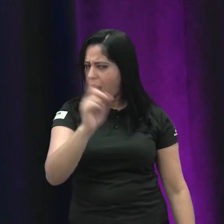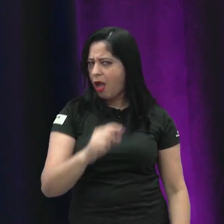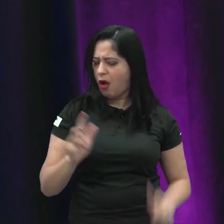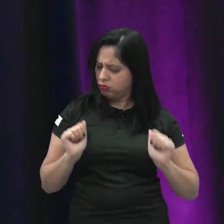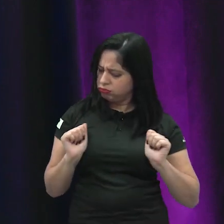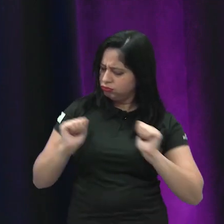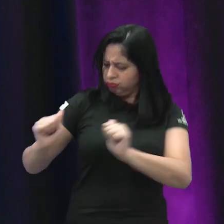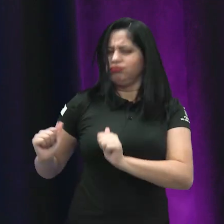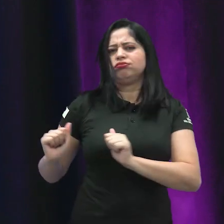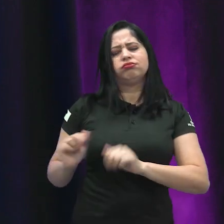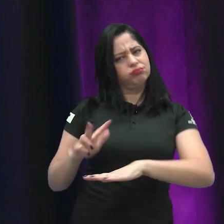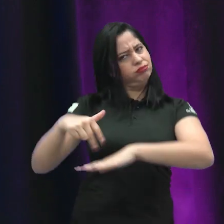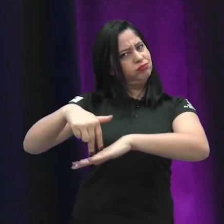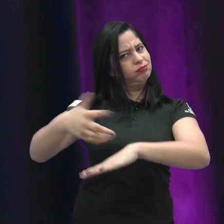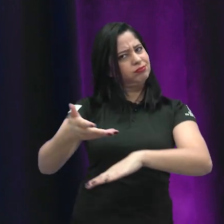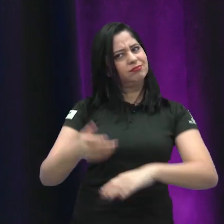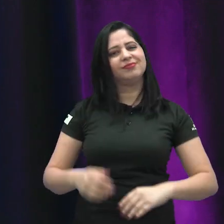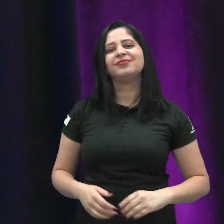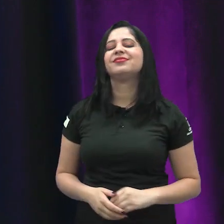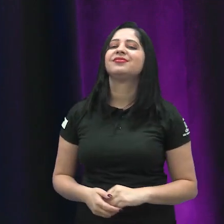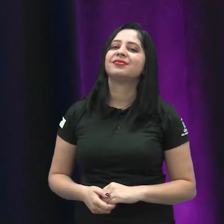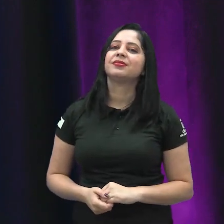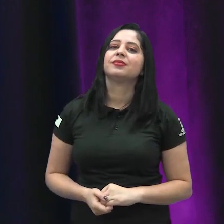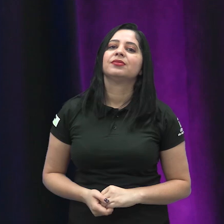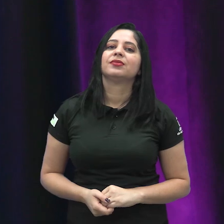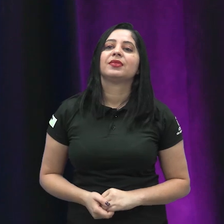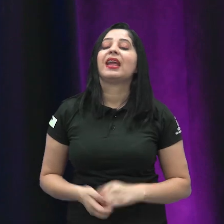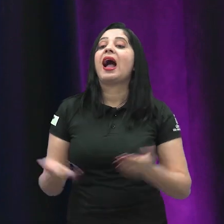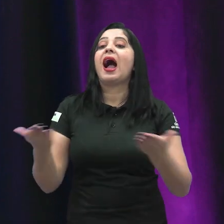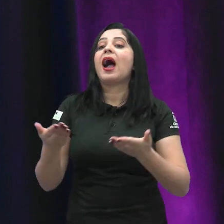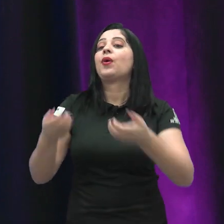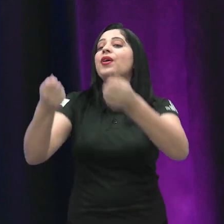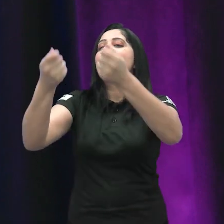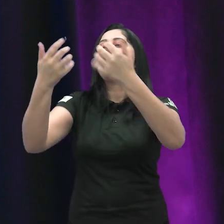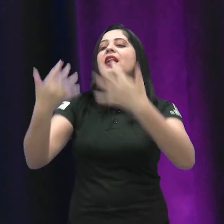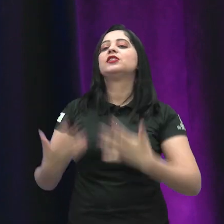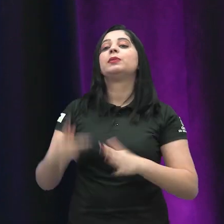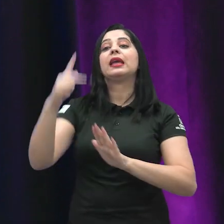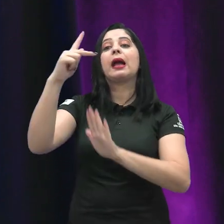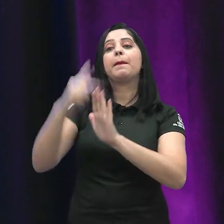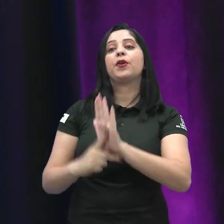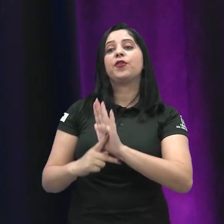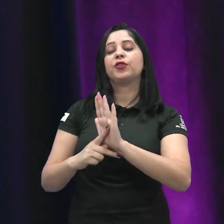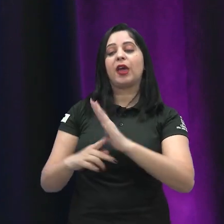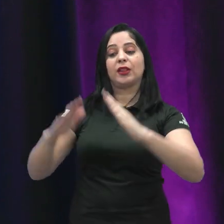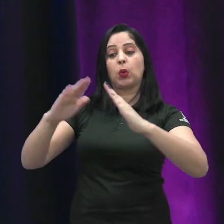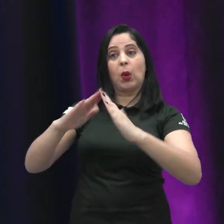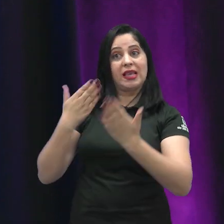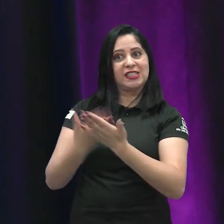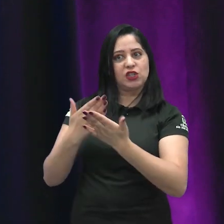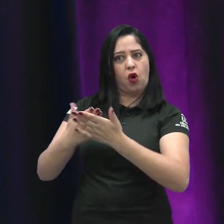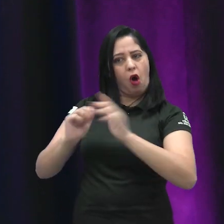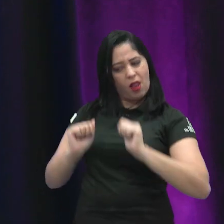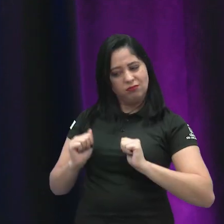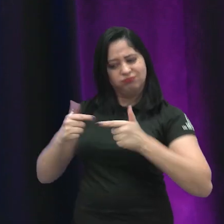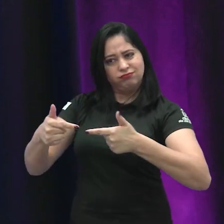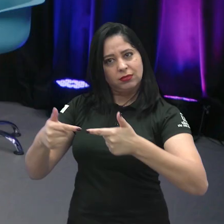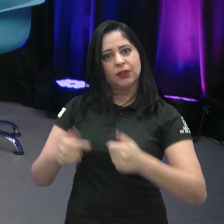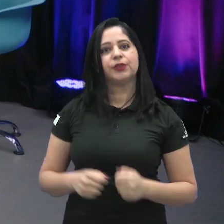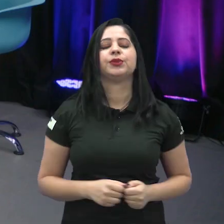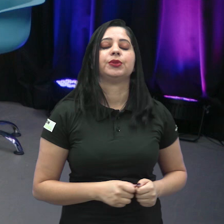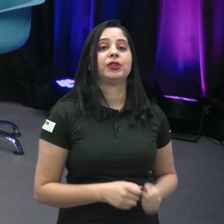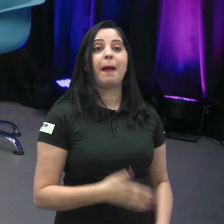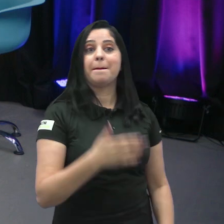puxando a orelha de vocês. E vamos falar um pouco sobre o seu projeto, que é o projeto Escola Ativa. Não,